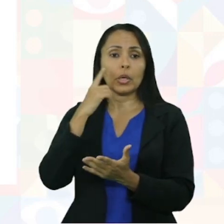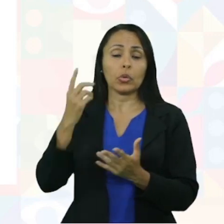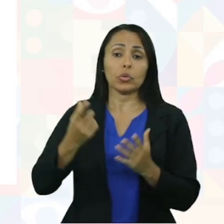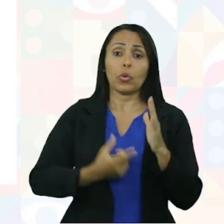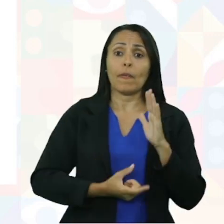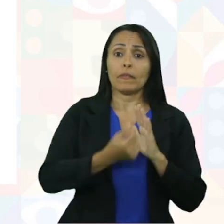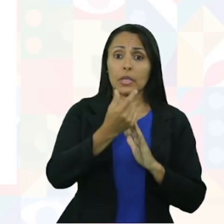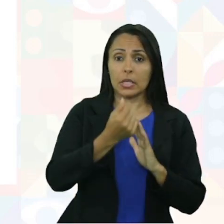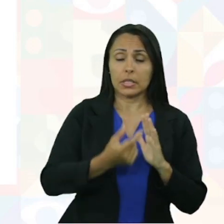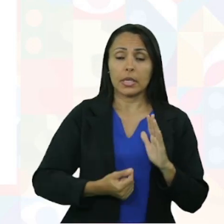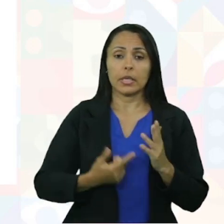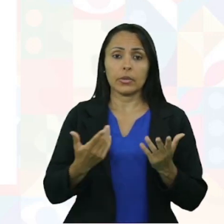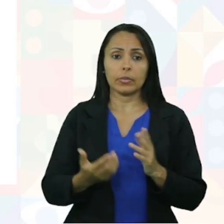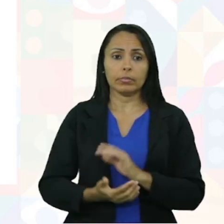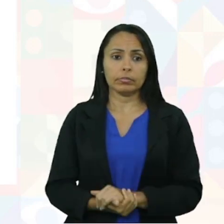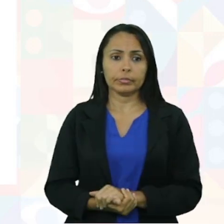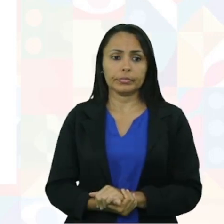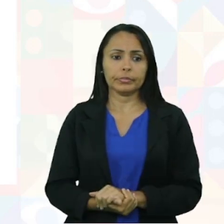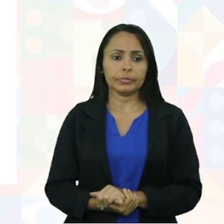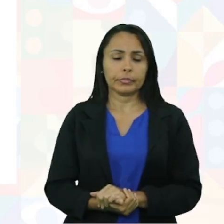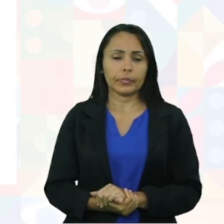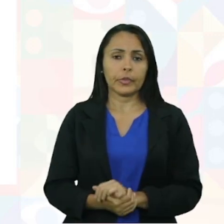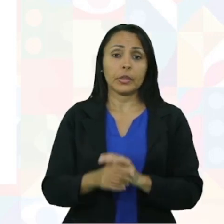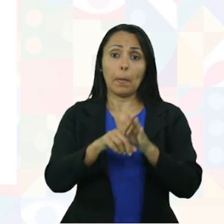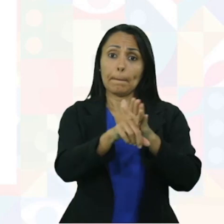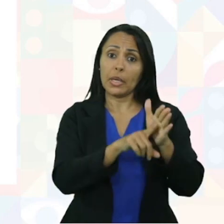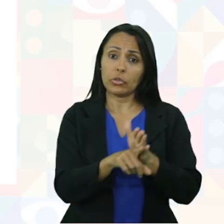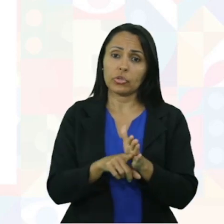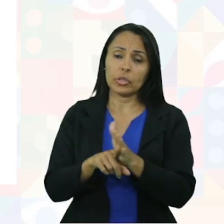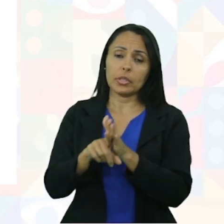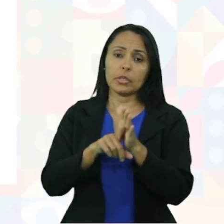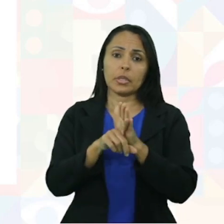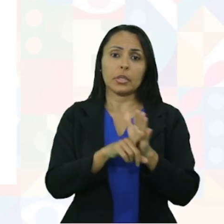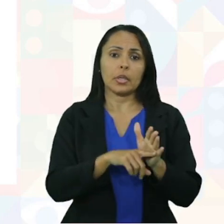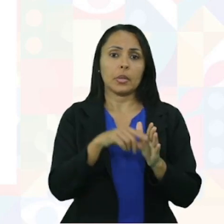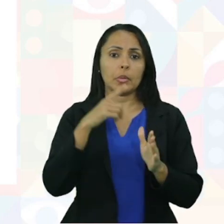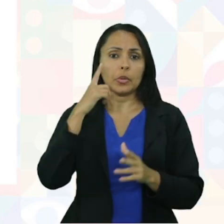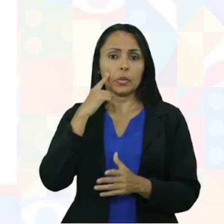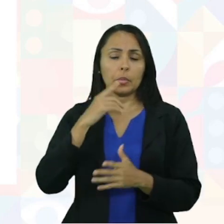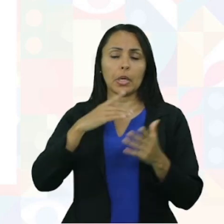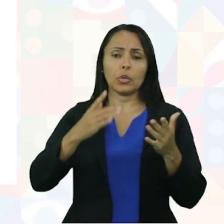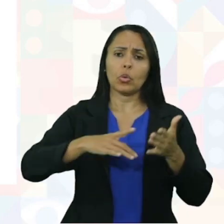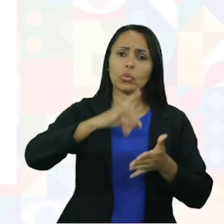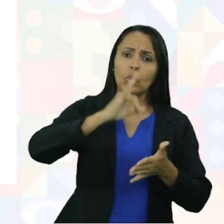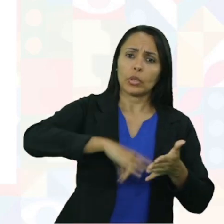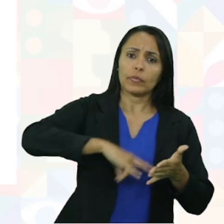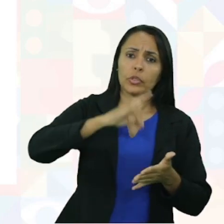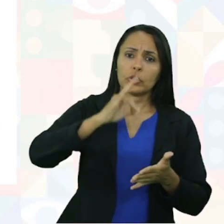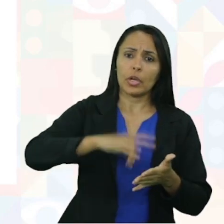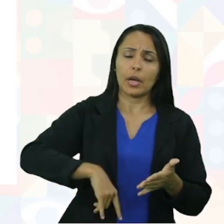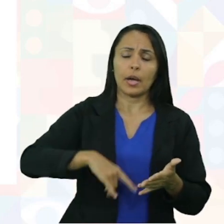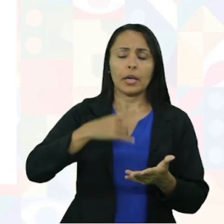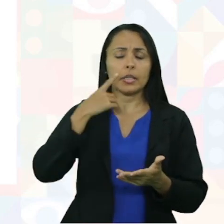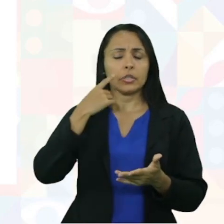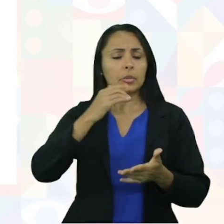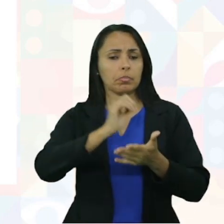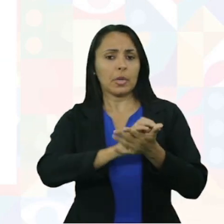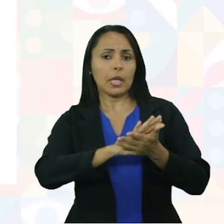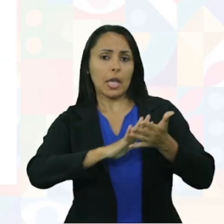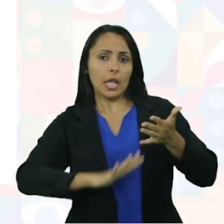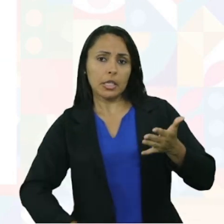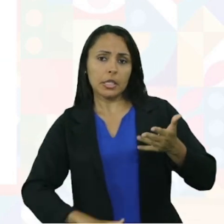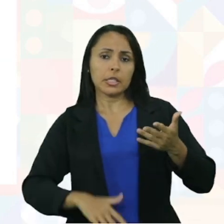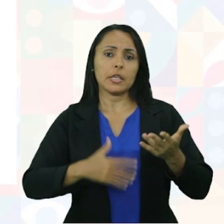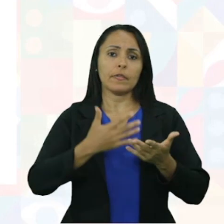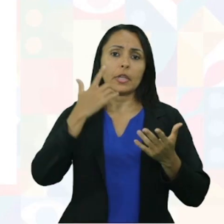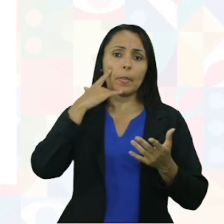de reunião, pesquisa de preço, notas fiscais, recibo, cópias de cheques e